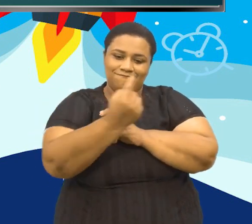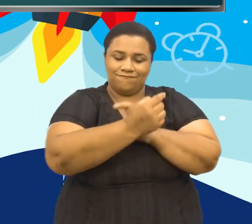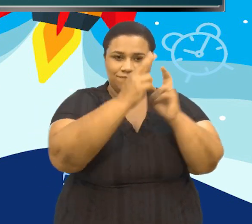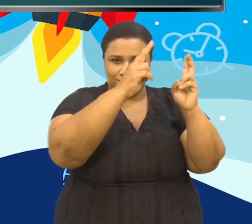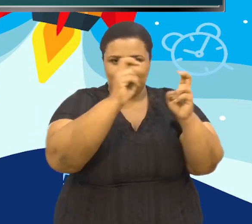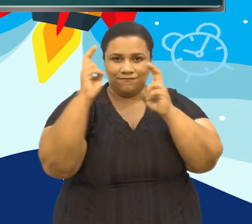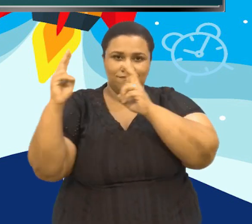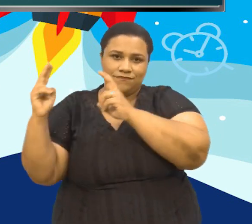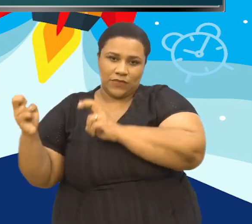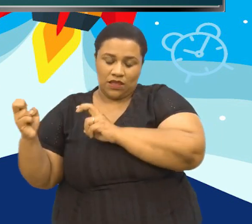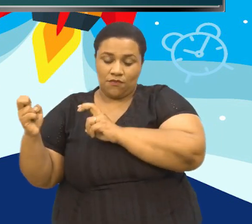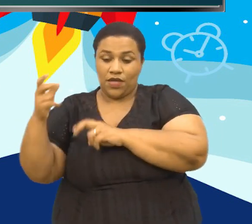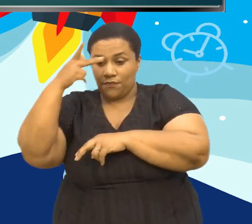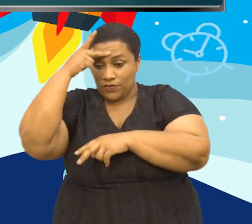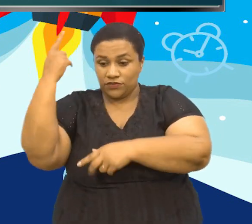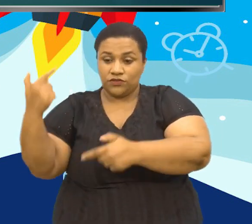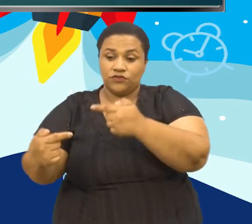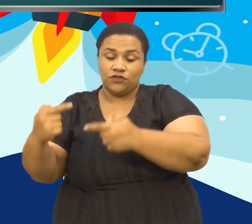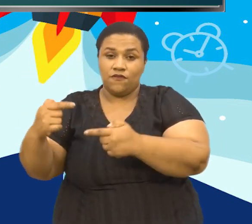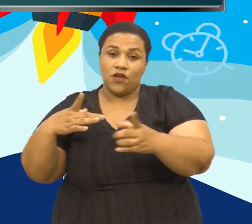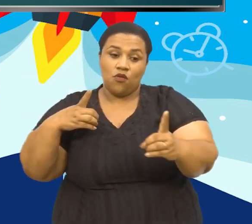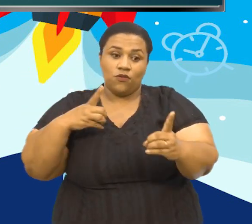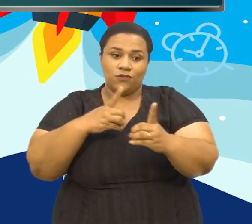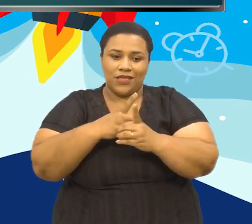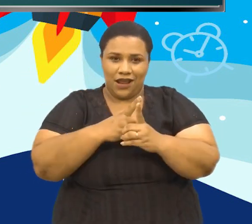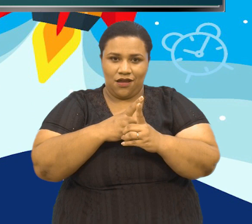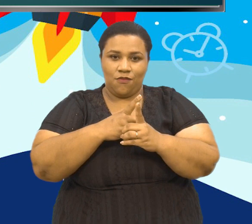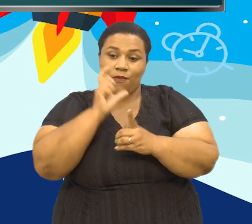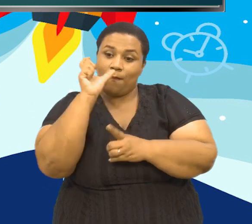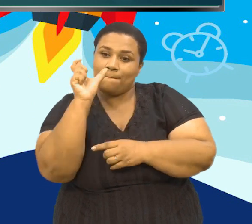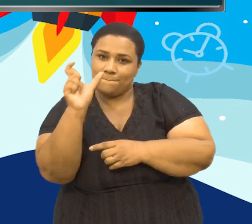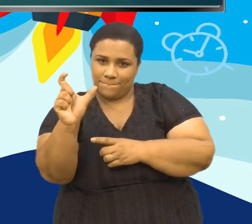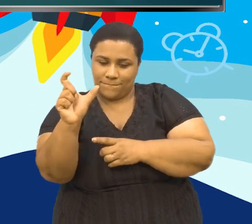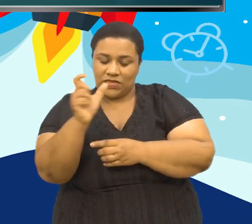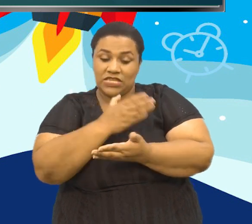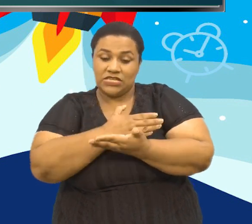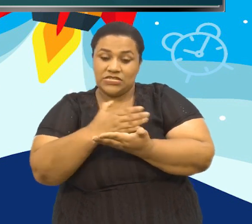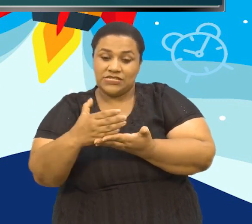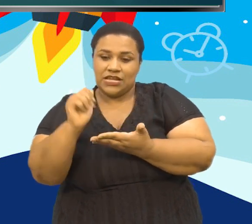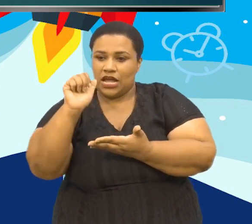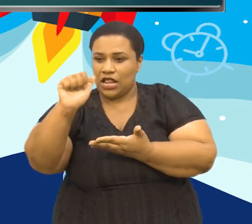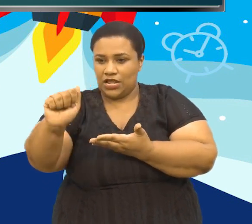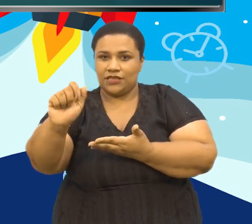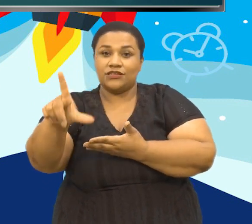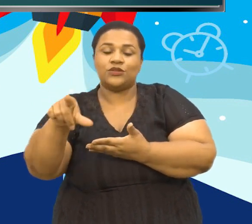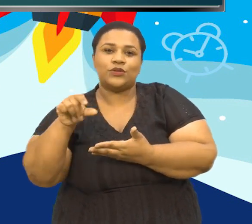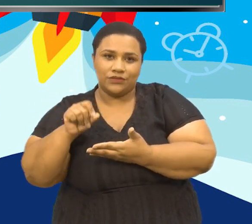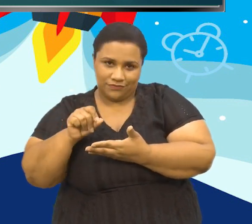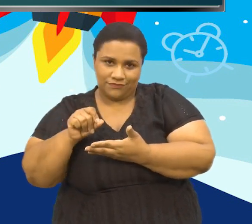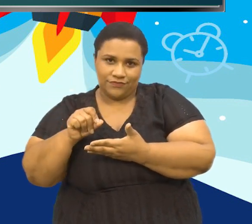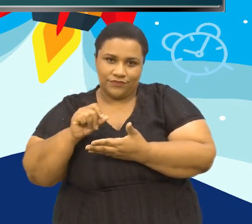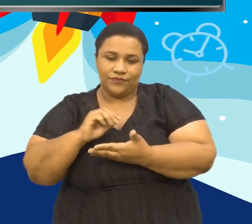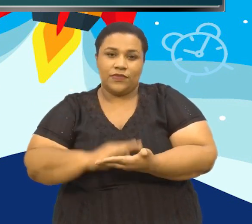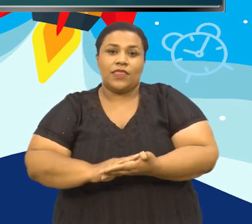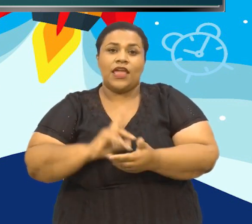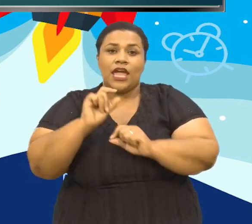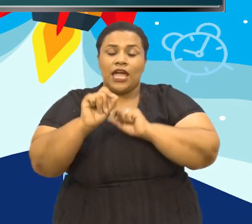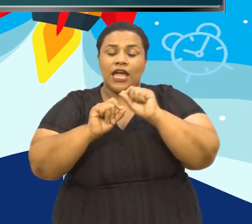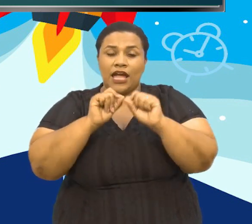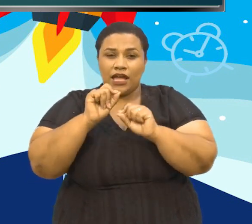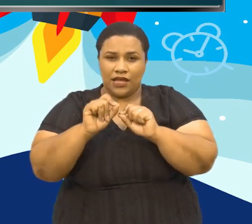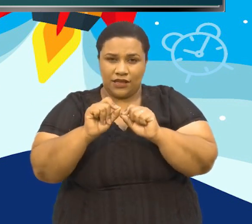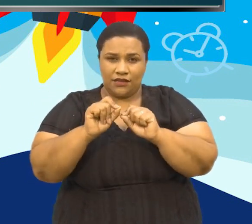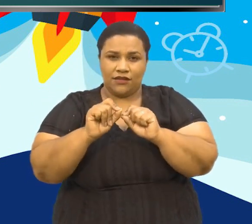devem encontrar uma palavra que comece com a letra sorteada. Quem preenche primeiro